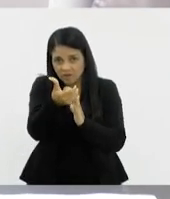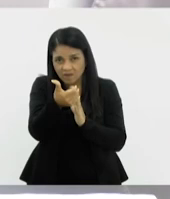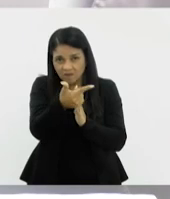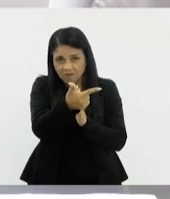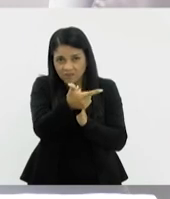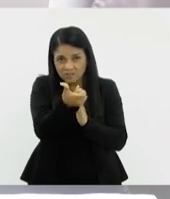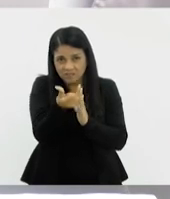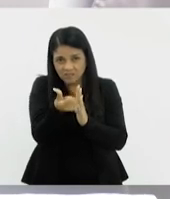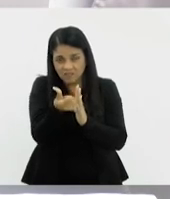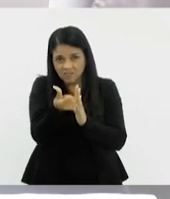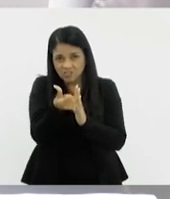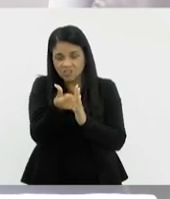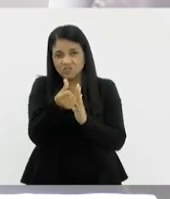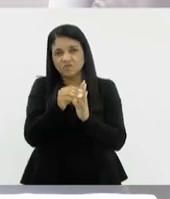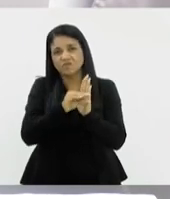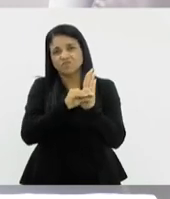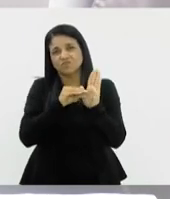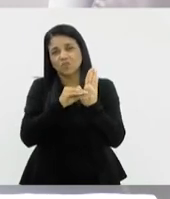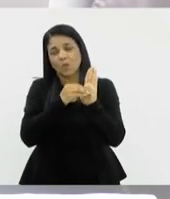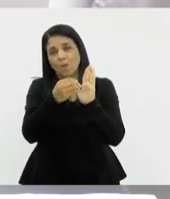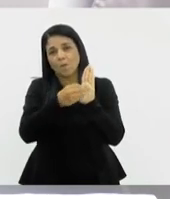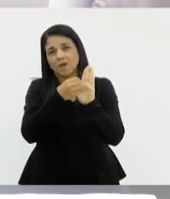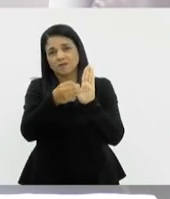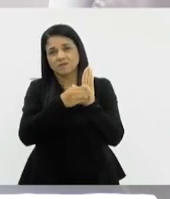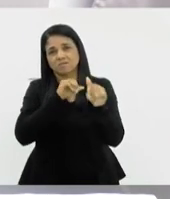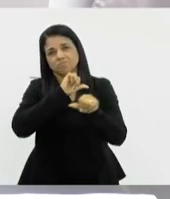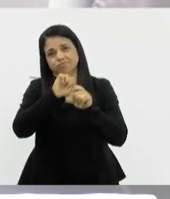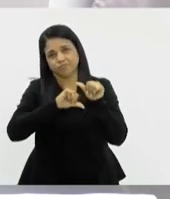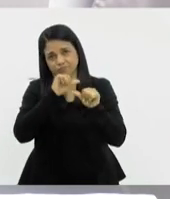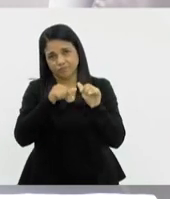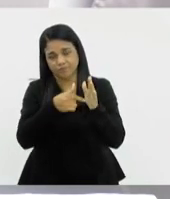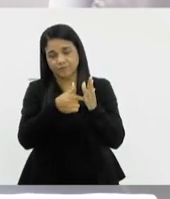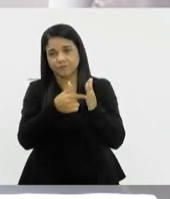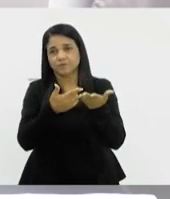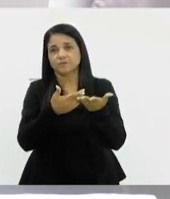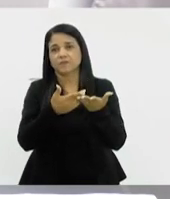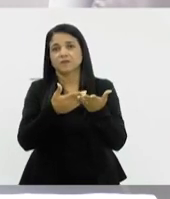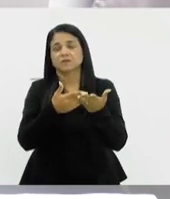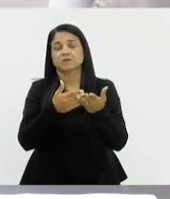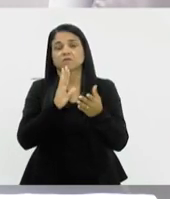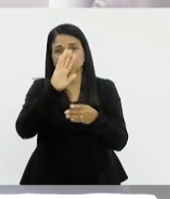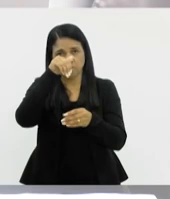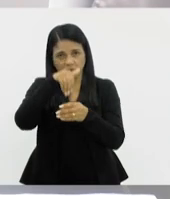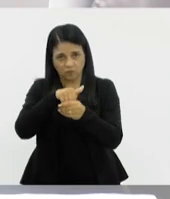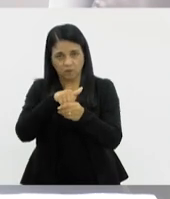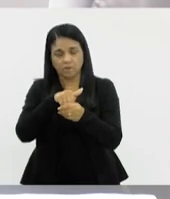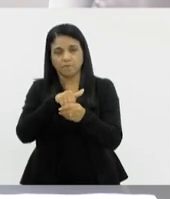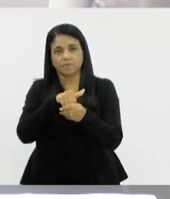Foi alterado o parecer. Constitucional. Vou chamar os trabalhos da ordem aqui e votar o 26.